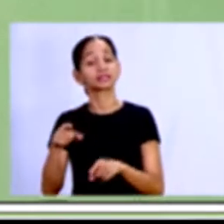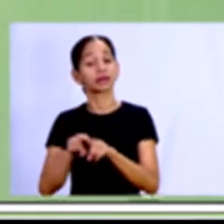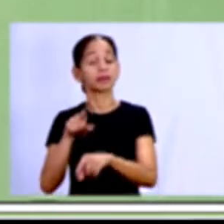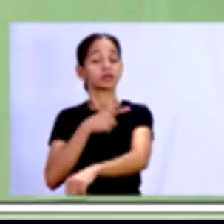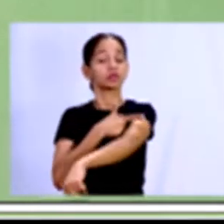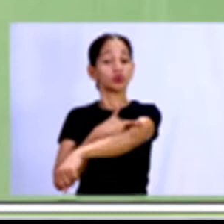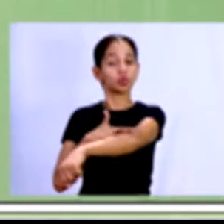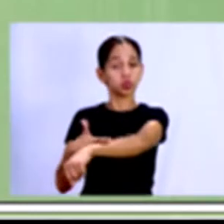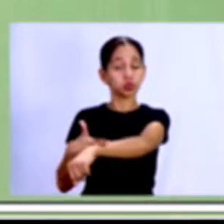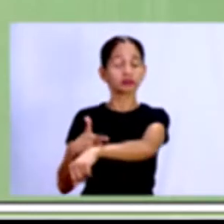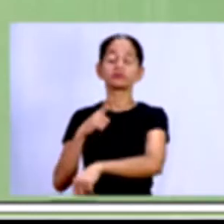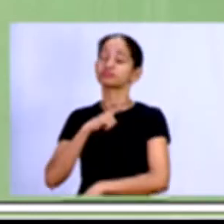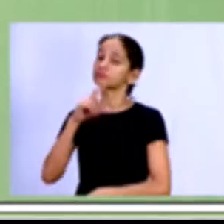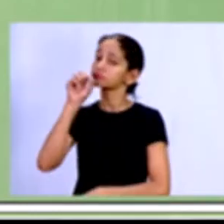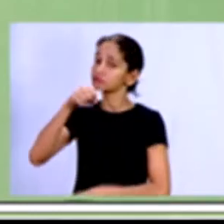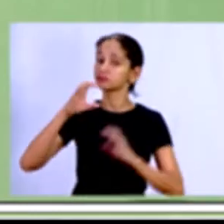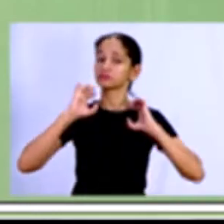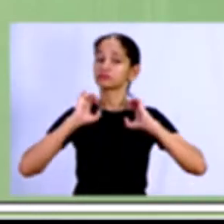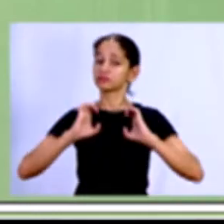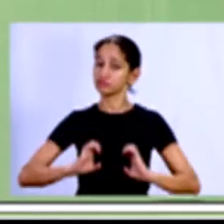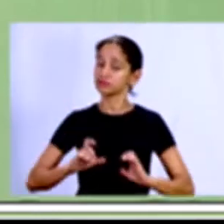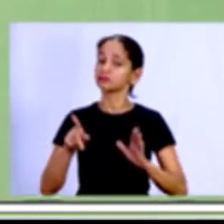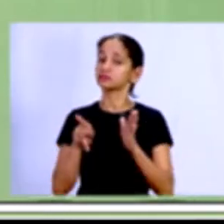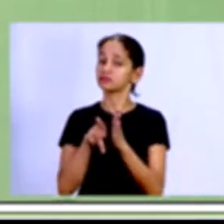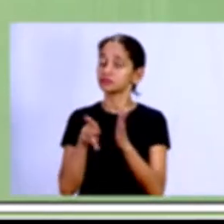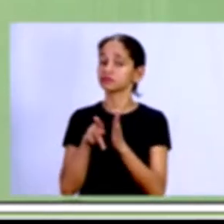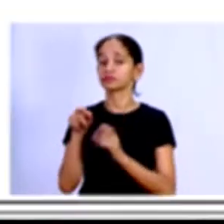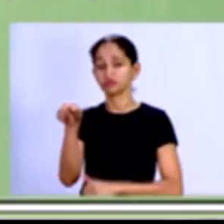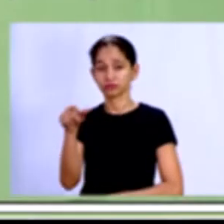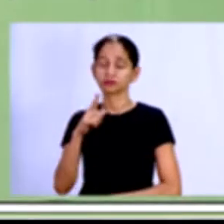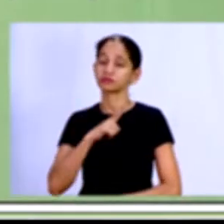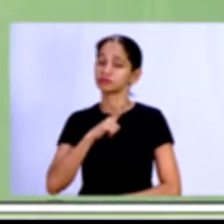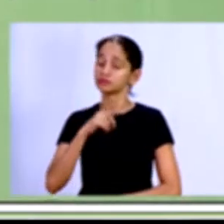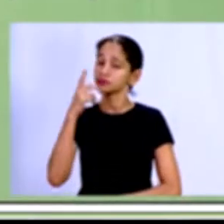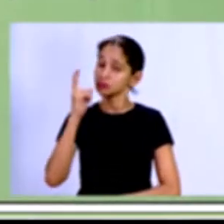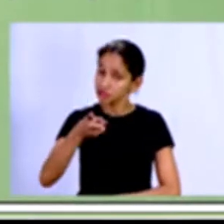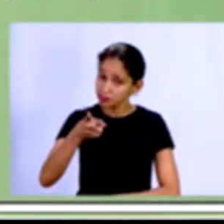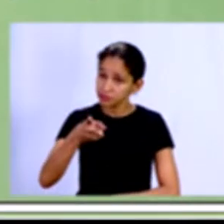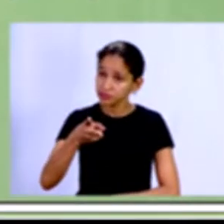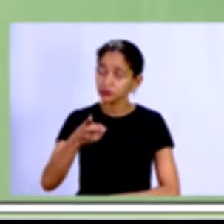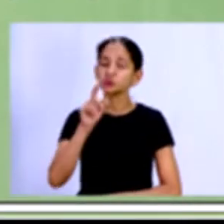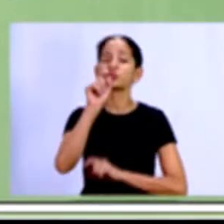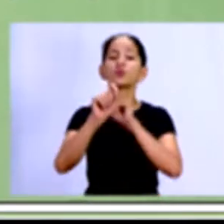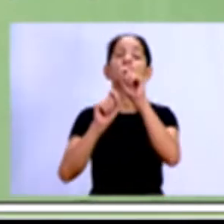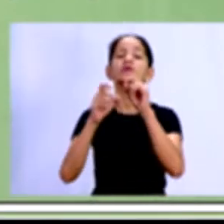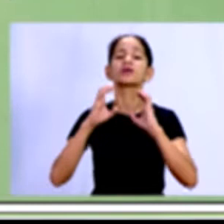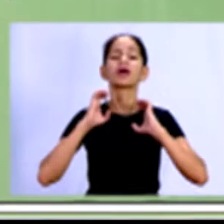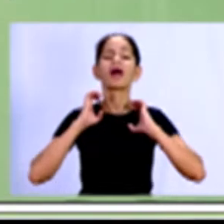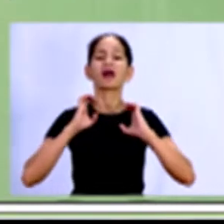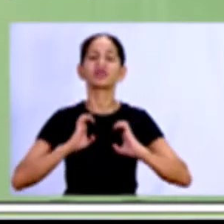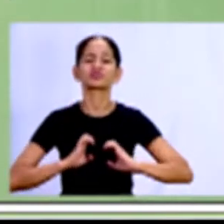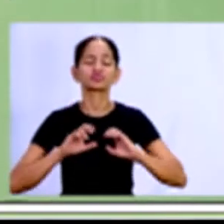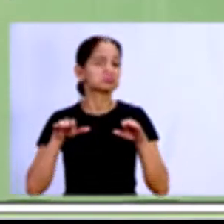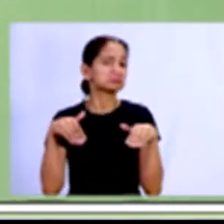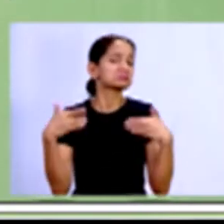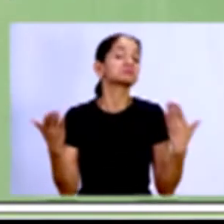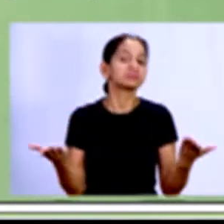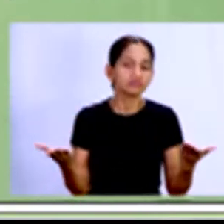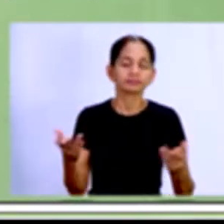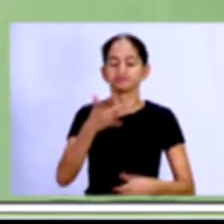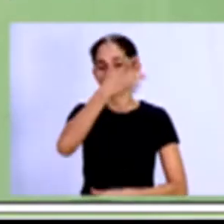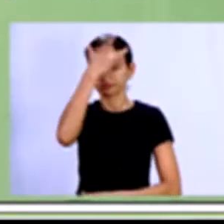e principalmente ético, né? O que é um ser ético? É